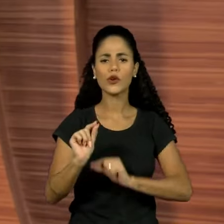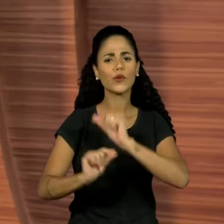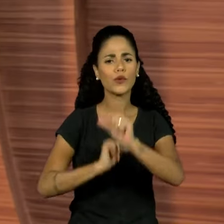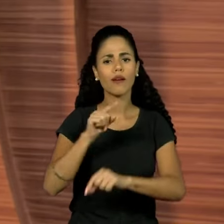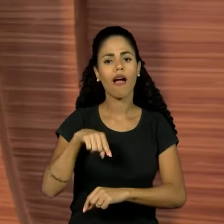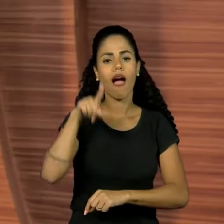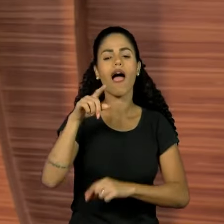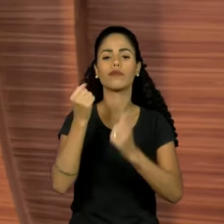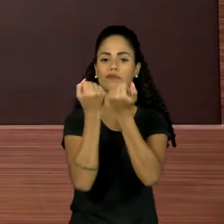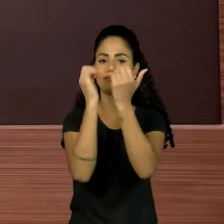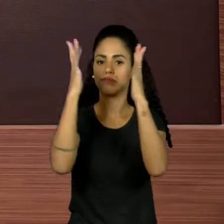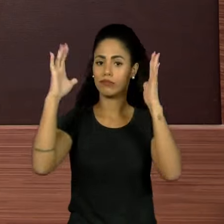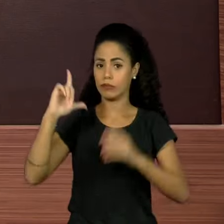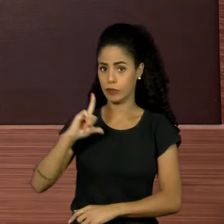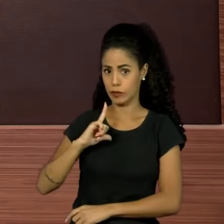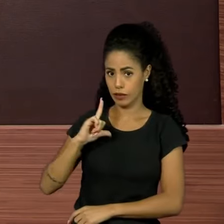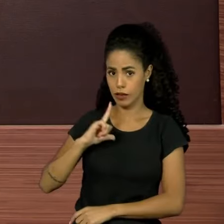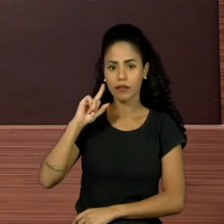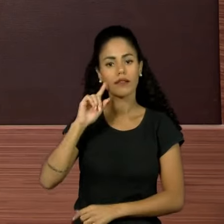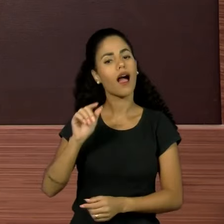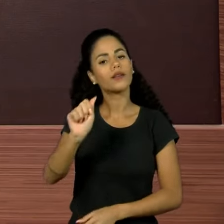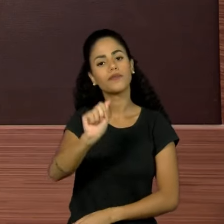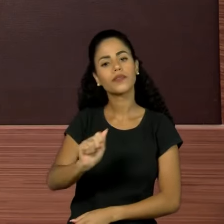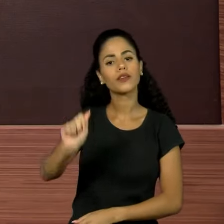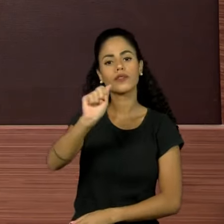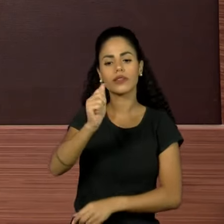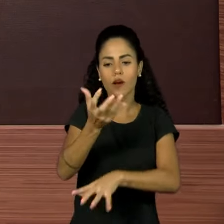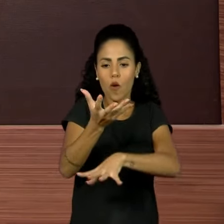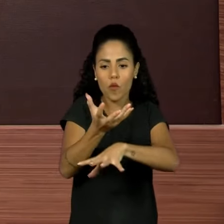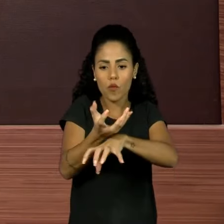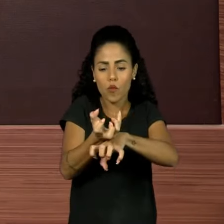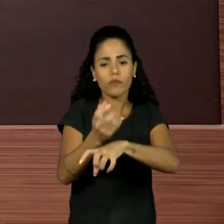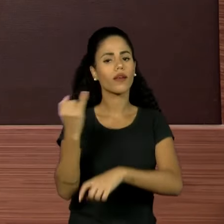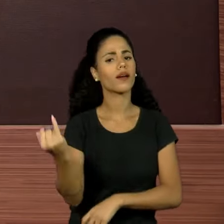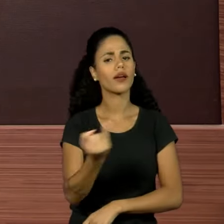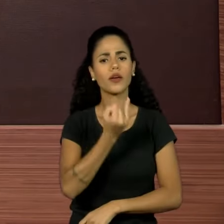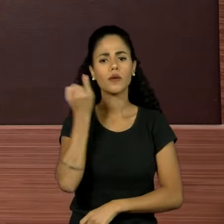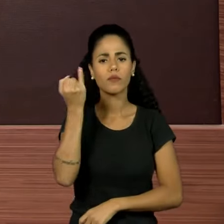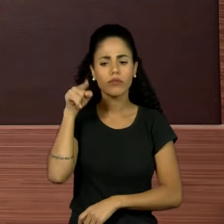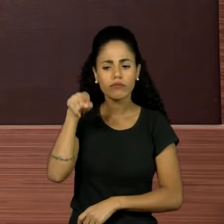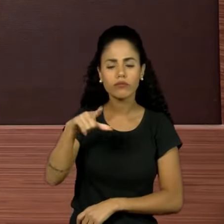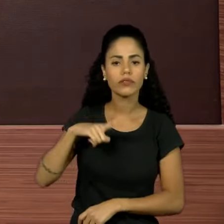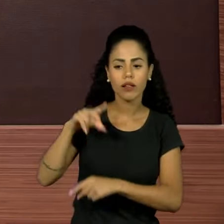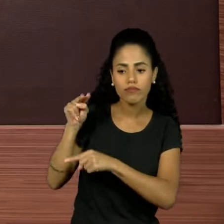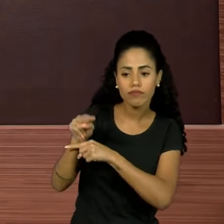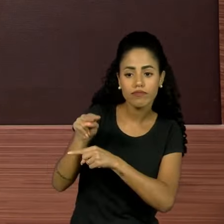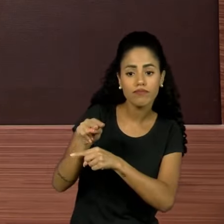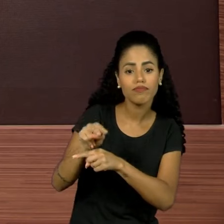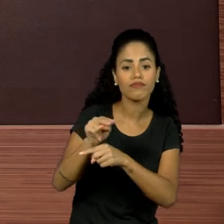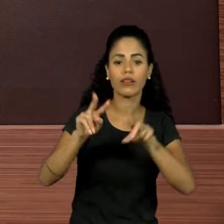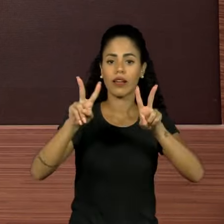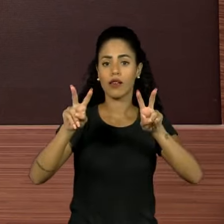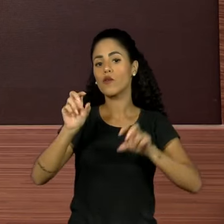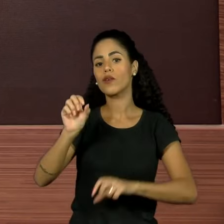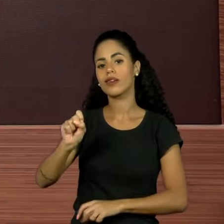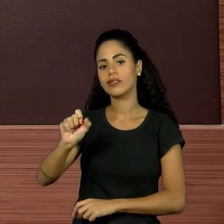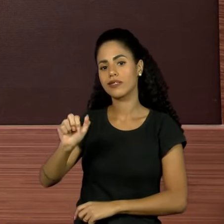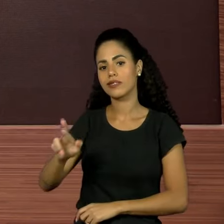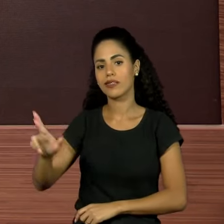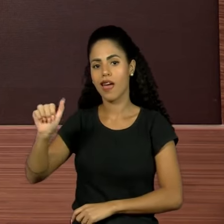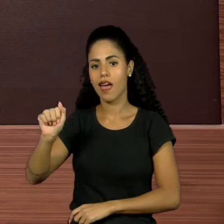mais degradados. A Associação Caatinga mantém a importante reserva Serra das Almas, entre o Ceará e